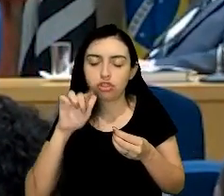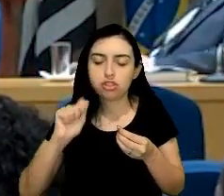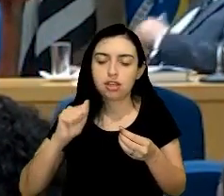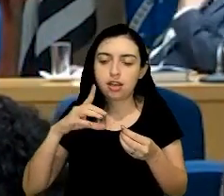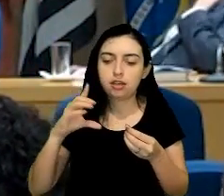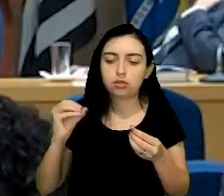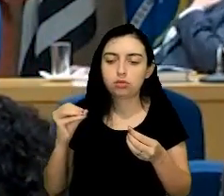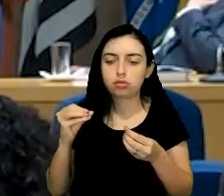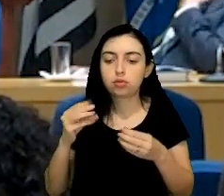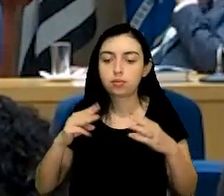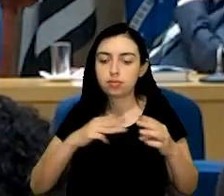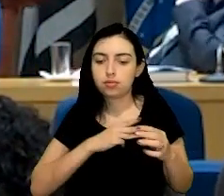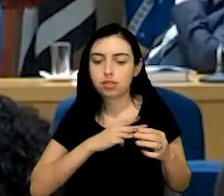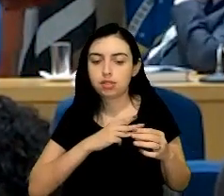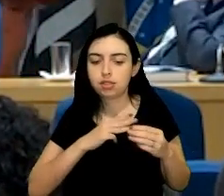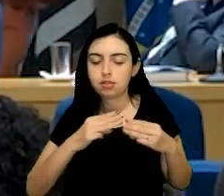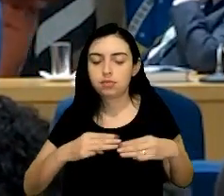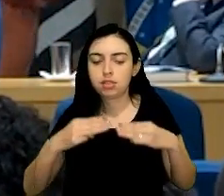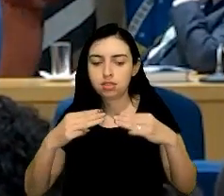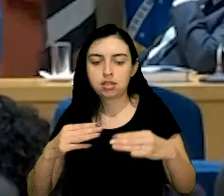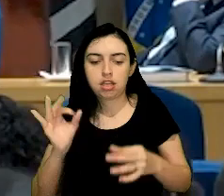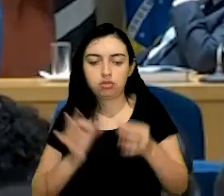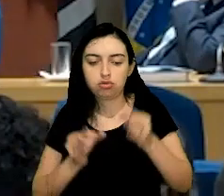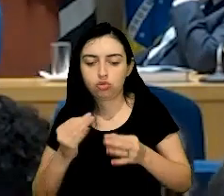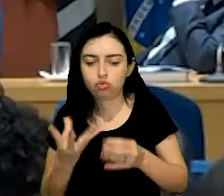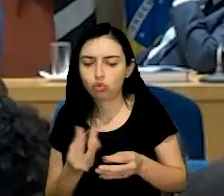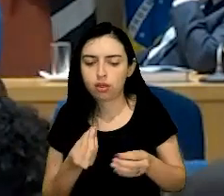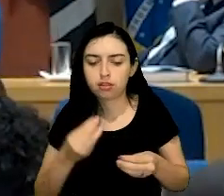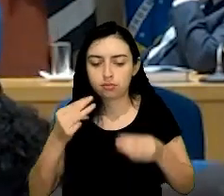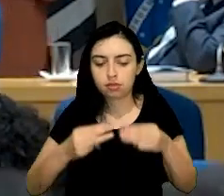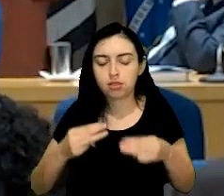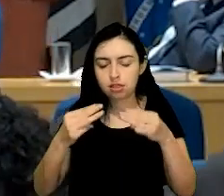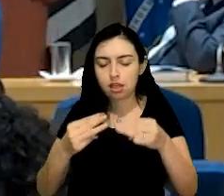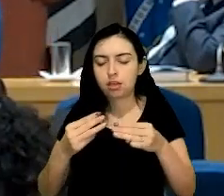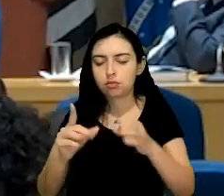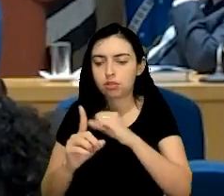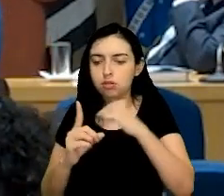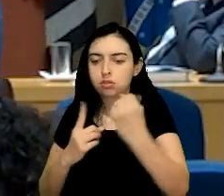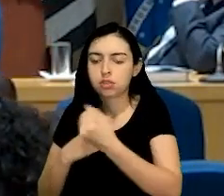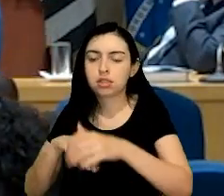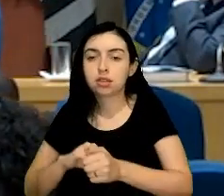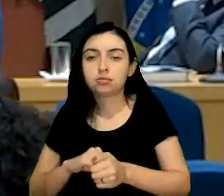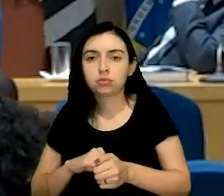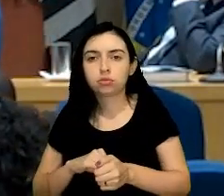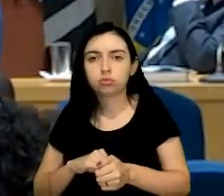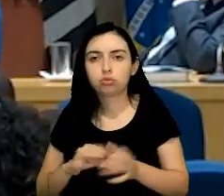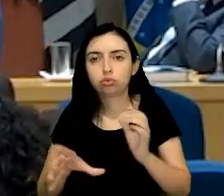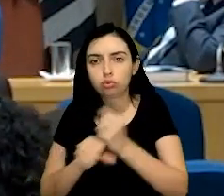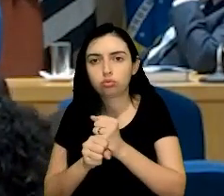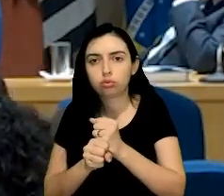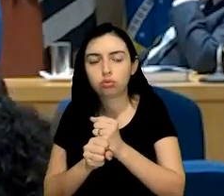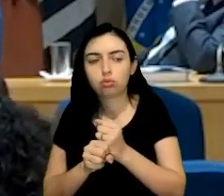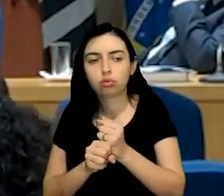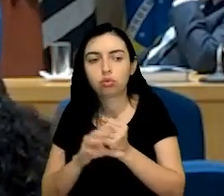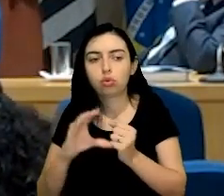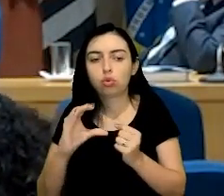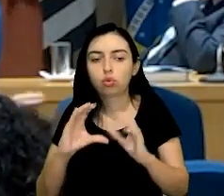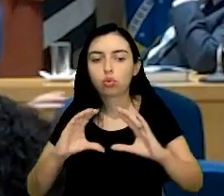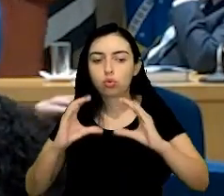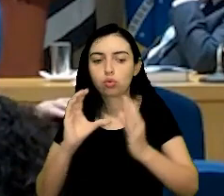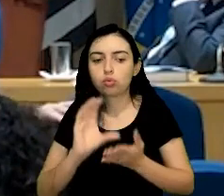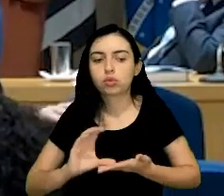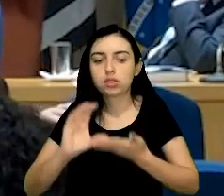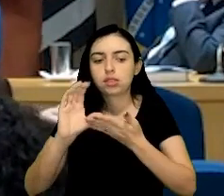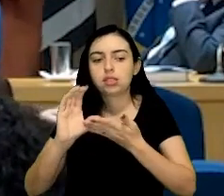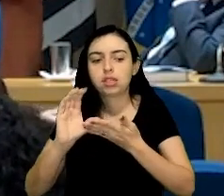sociedade civil, por todos os ministérios. Eles é que vão, junto com o Conselho Nacional de Refugiados, eleger quem pode ou